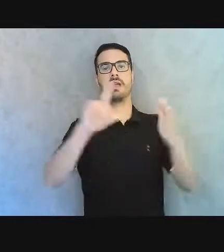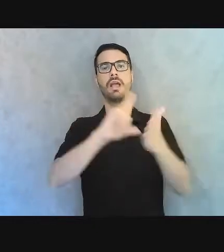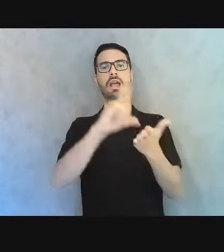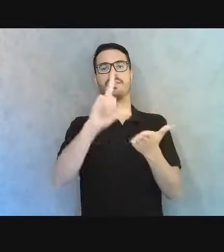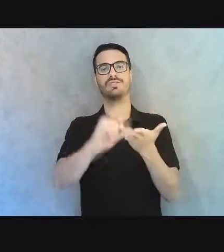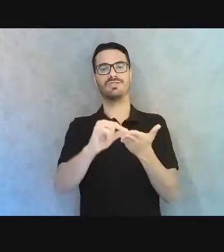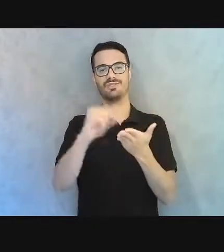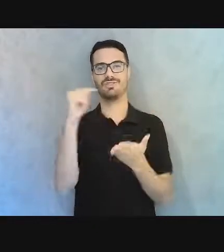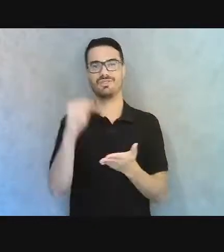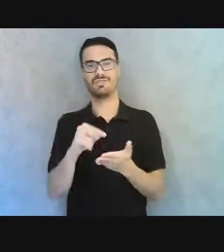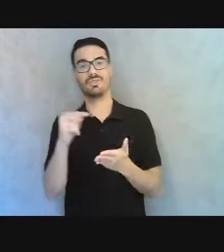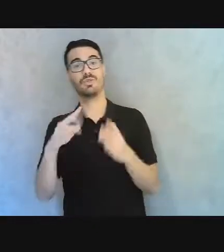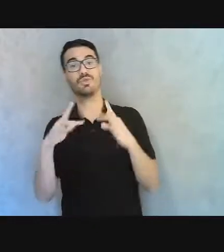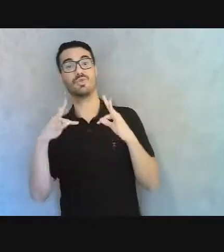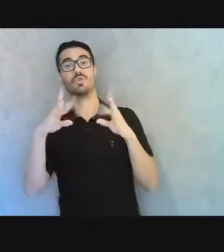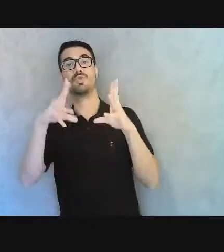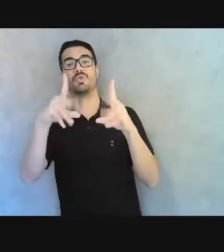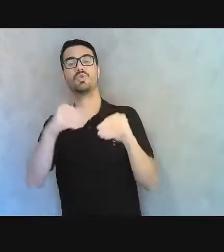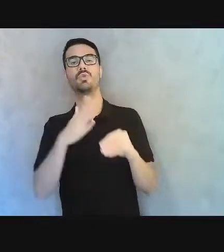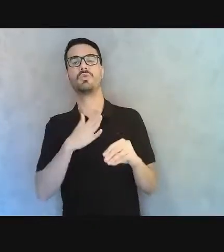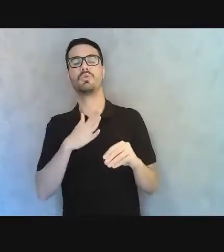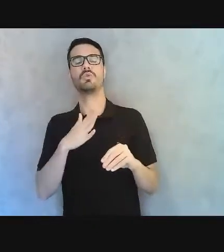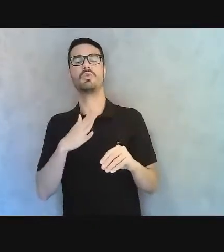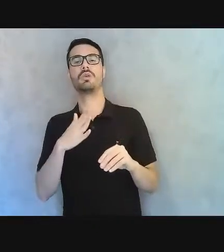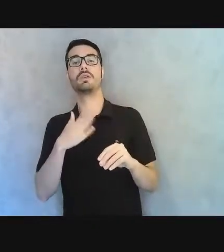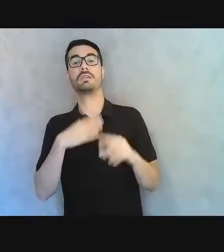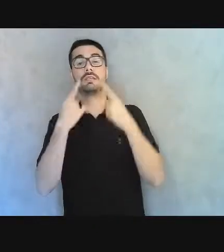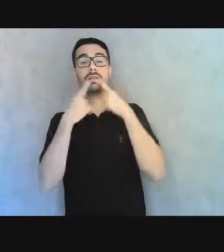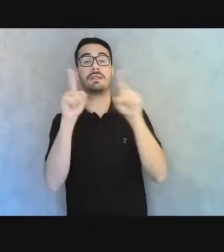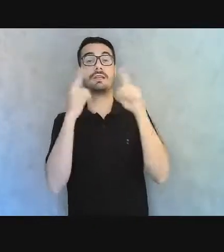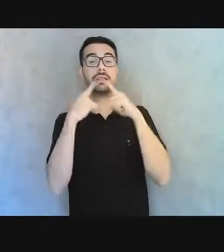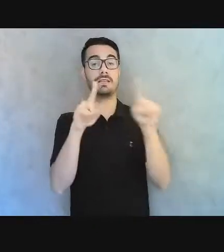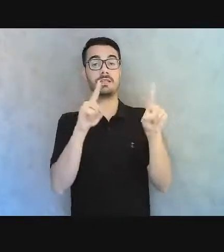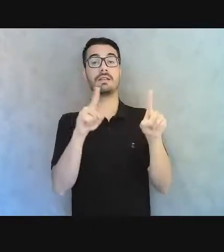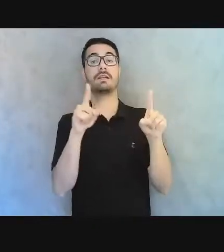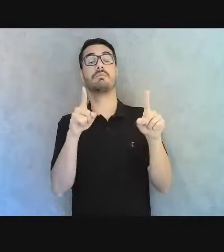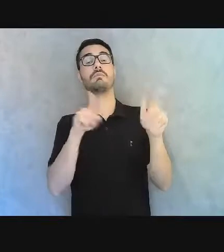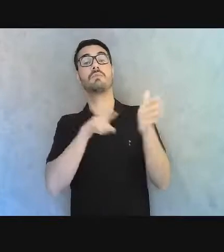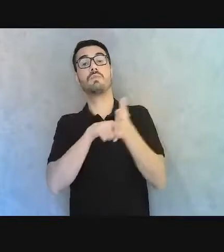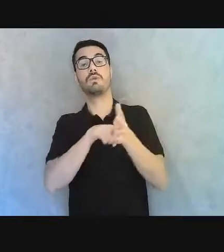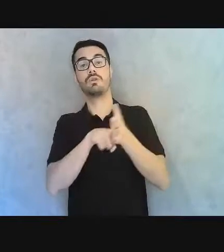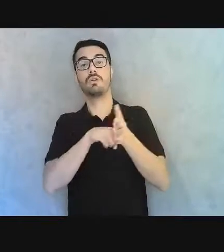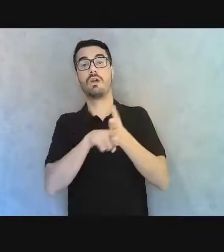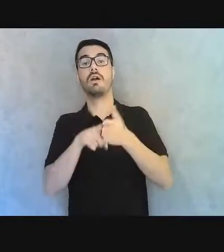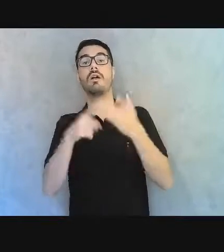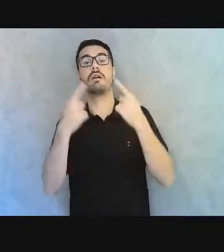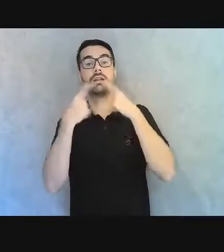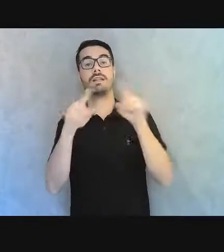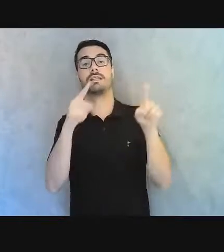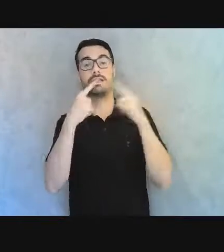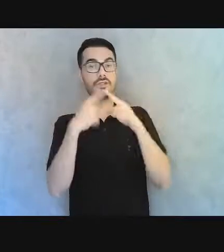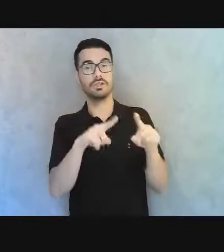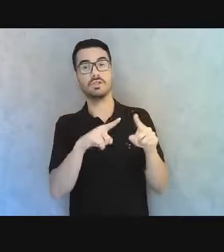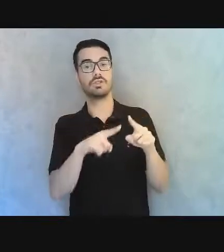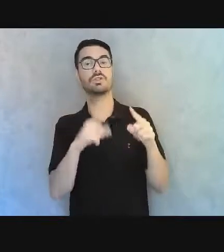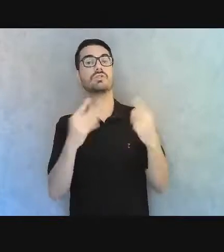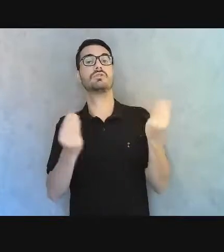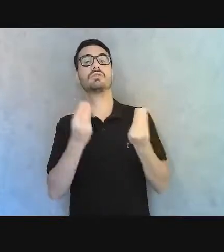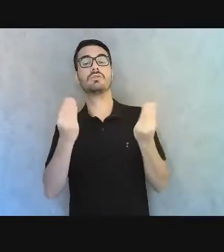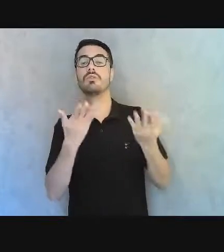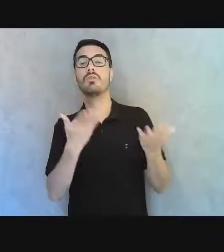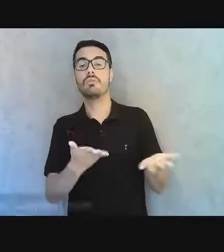eu coloquei tudo no mesmo cesto: quais são as críticas que se fazem, e fui buscar informações sobre cada uma dessas críticas, quase no sentido